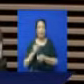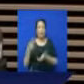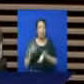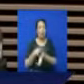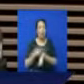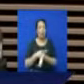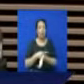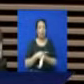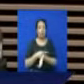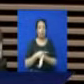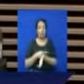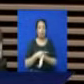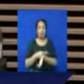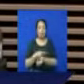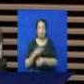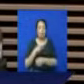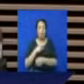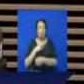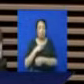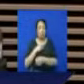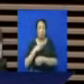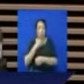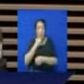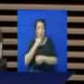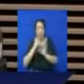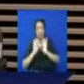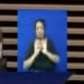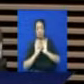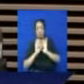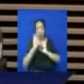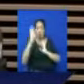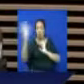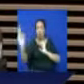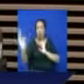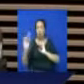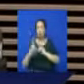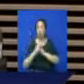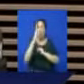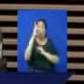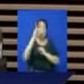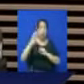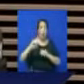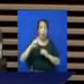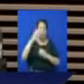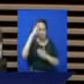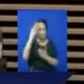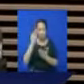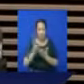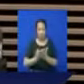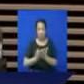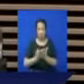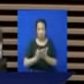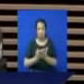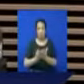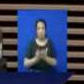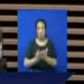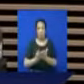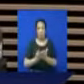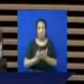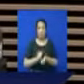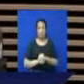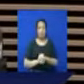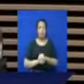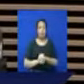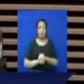Deus. O homem está longe de Deus. Por mais que ele creia, que ele tenha fé em Deus, que ele devote-se a Deus, sem que ele tenha